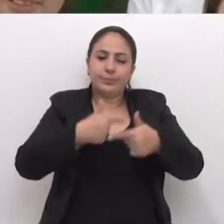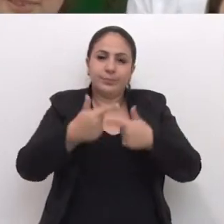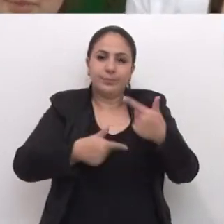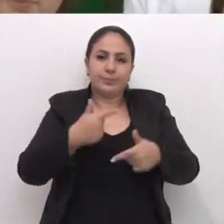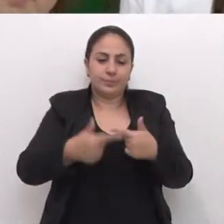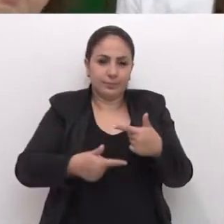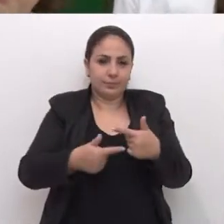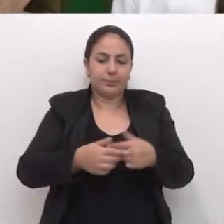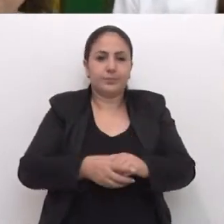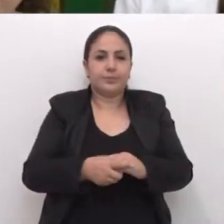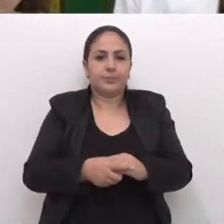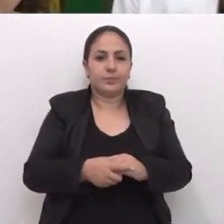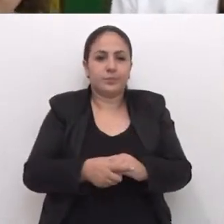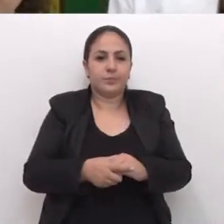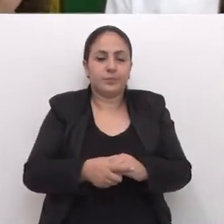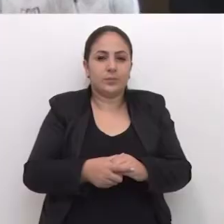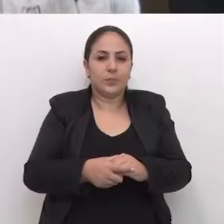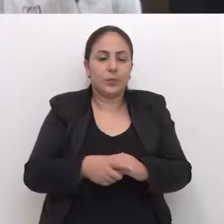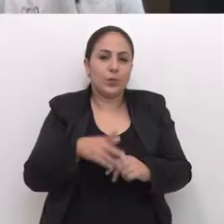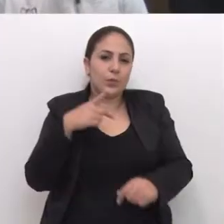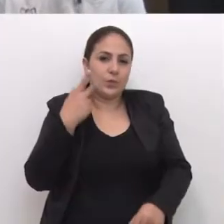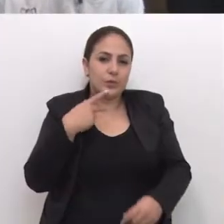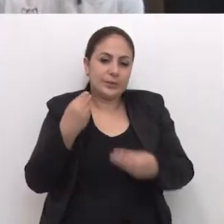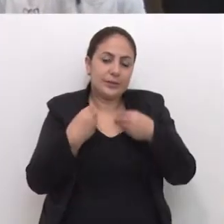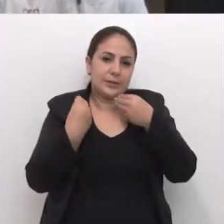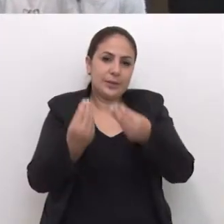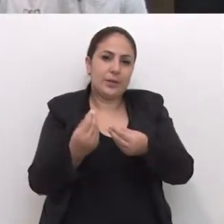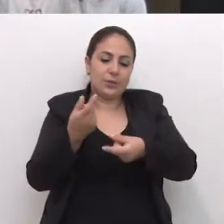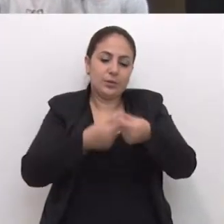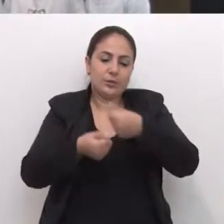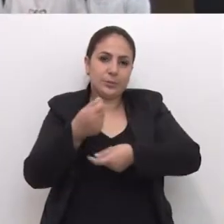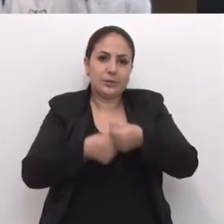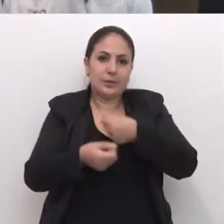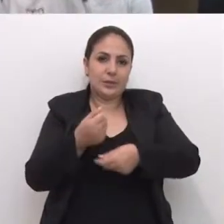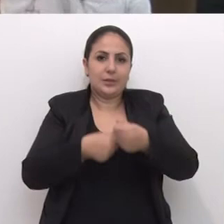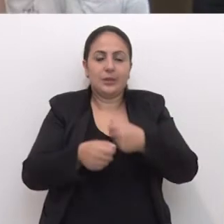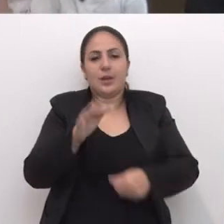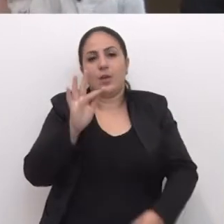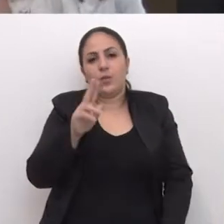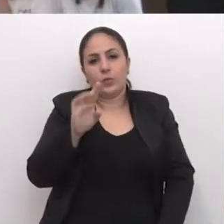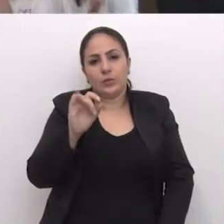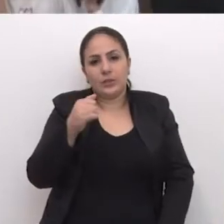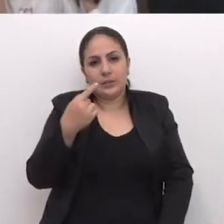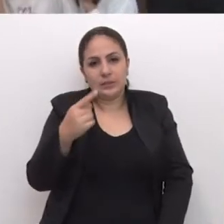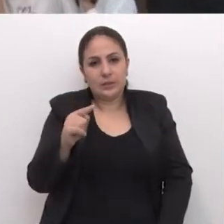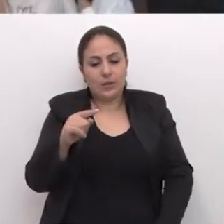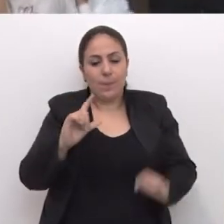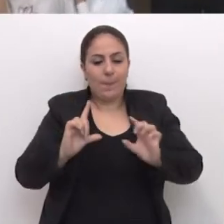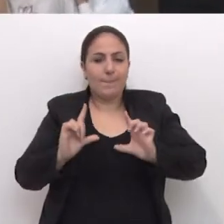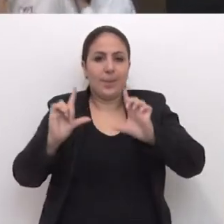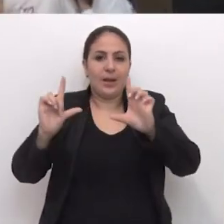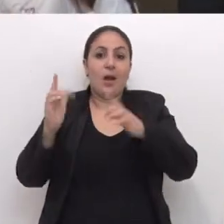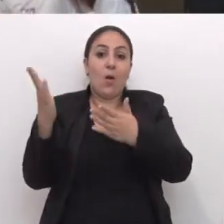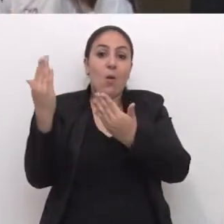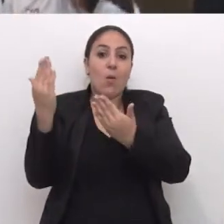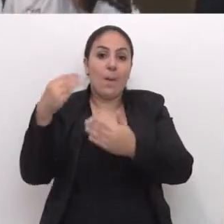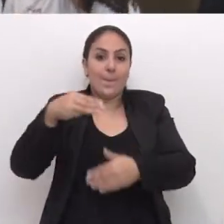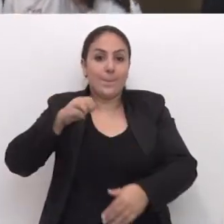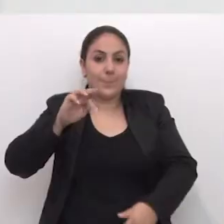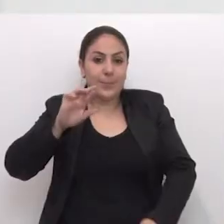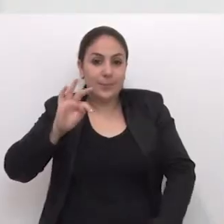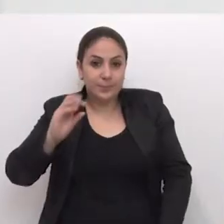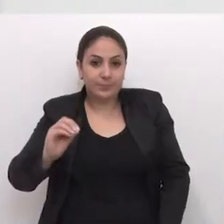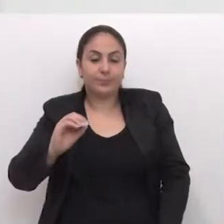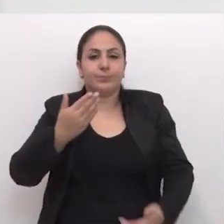belo trabalho assistencial, o Parlamento entregou aos administradores da Fundação uma placa de honra ao